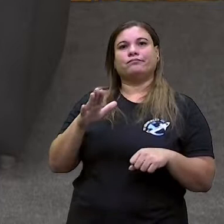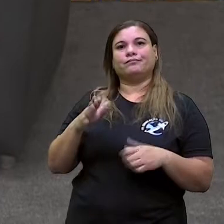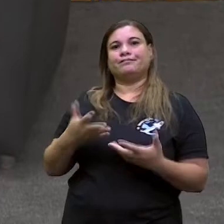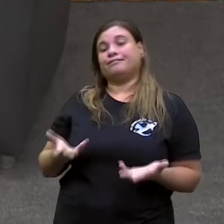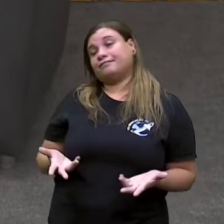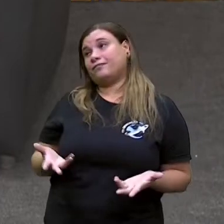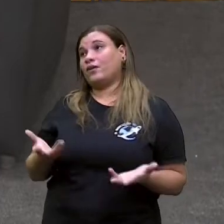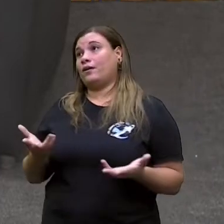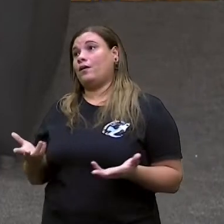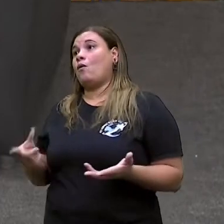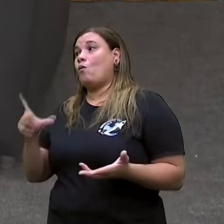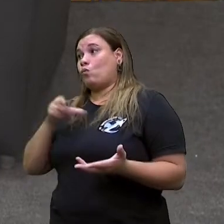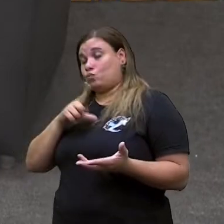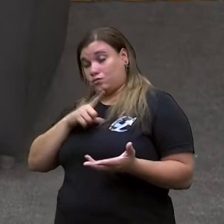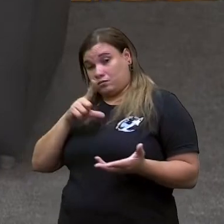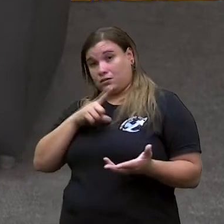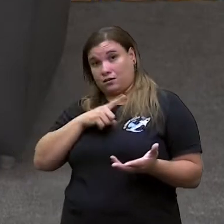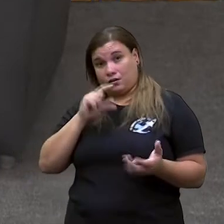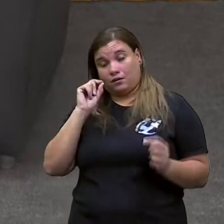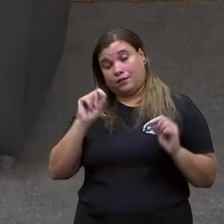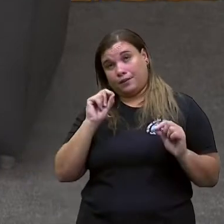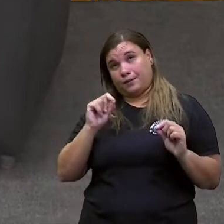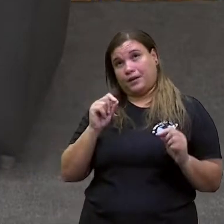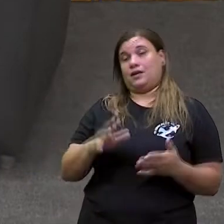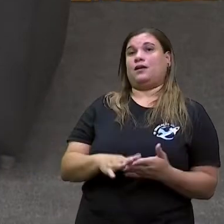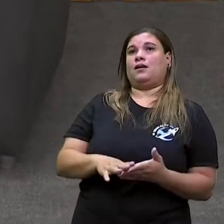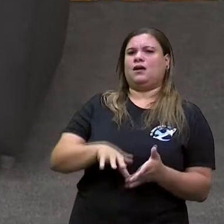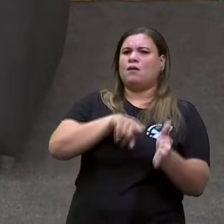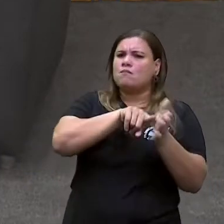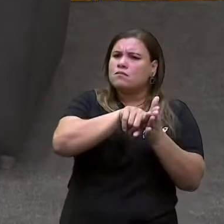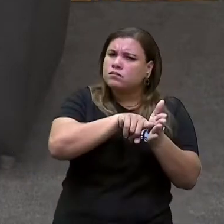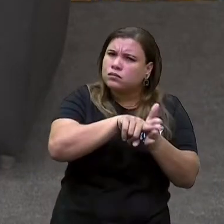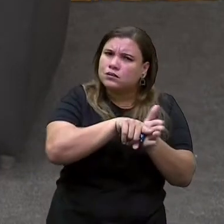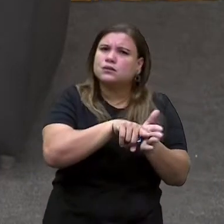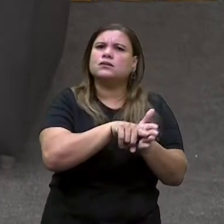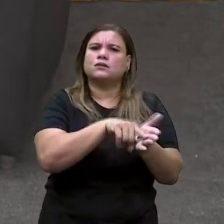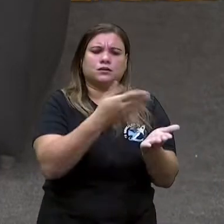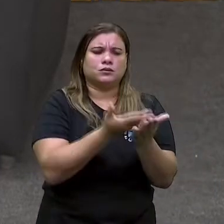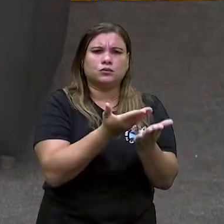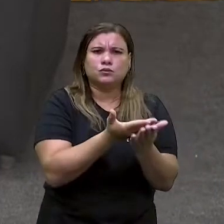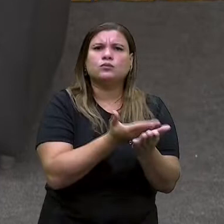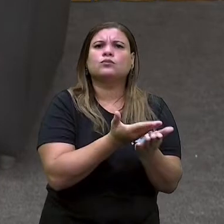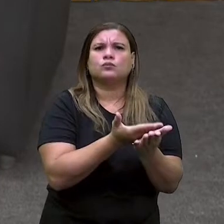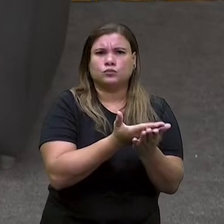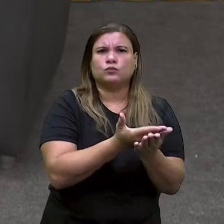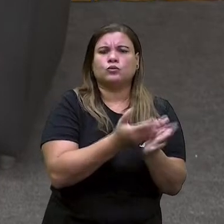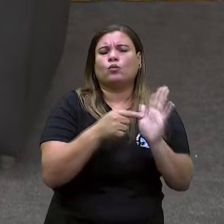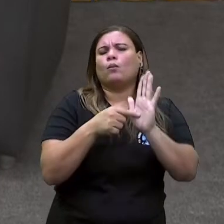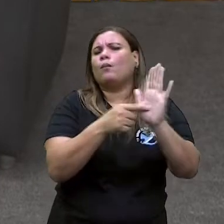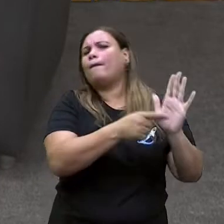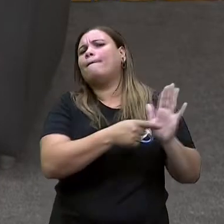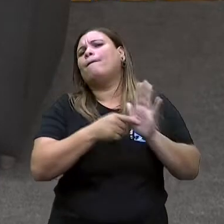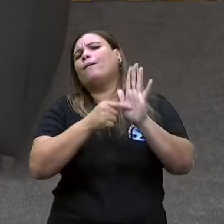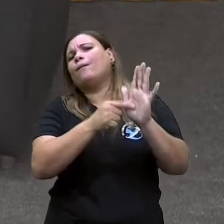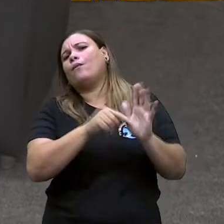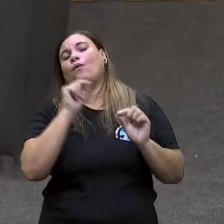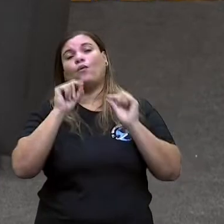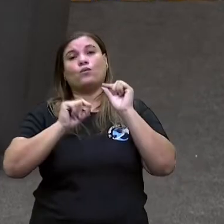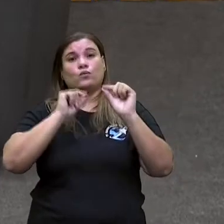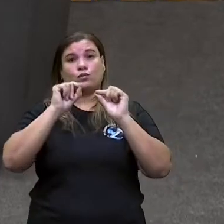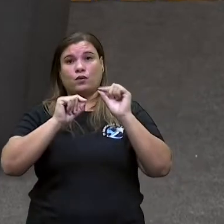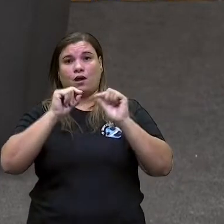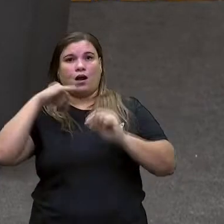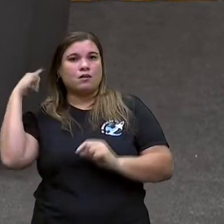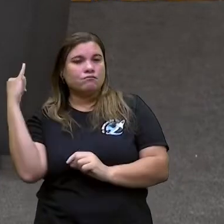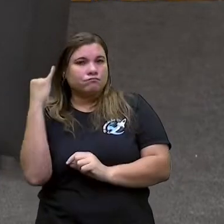Mas existe um estudo na USP, ou Unicamp, não me lembro no momento, mostrando que é tão